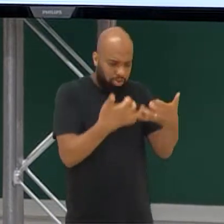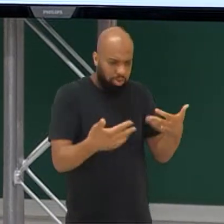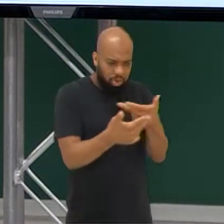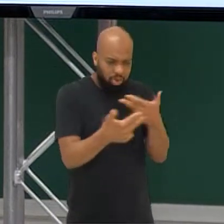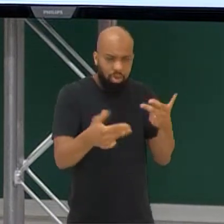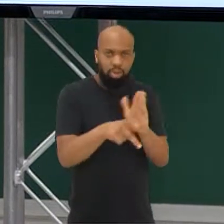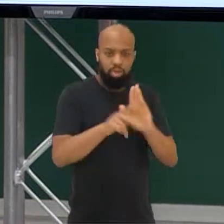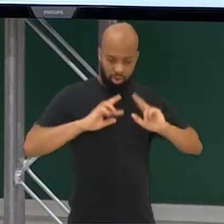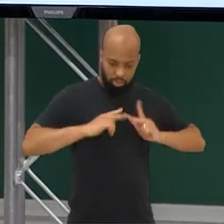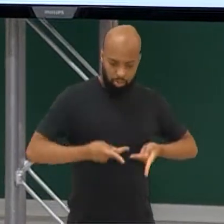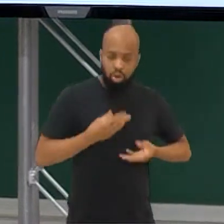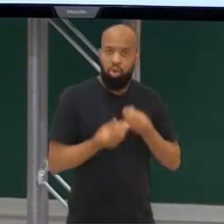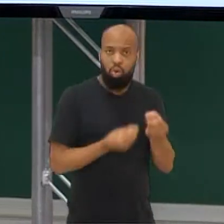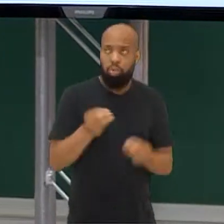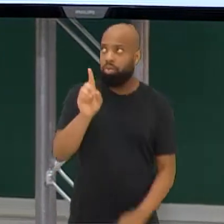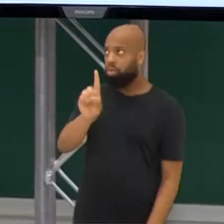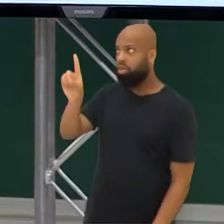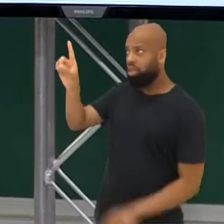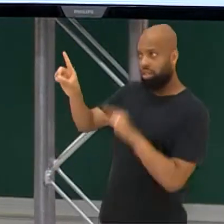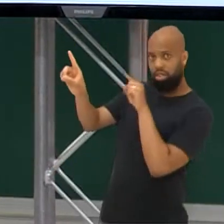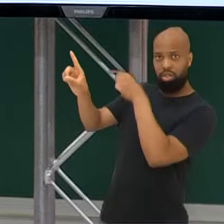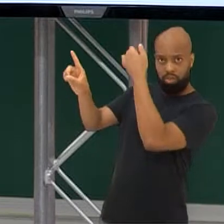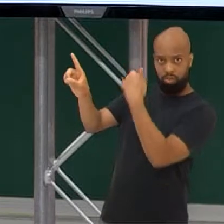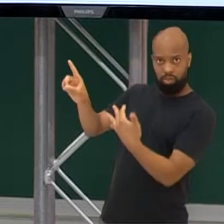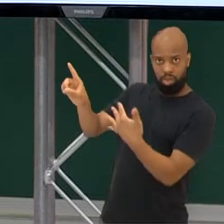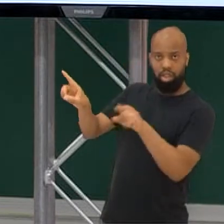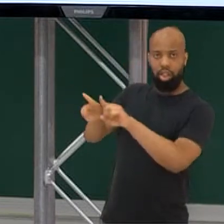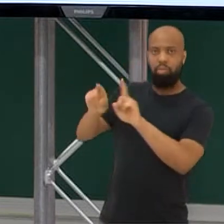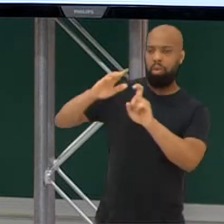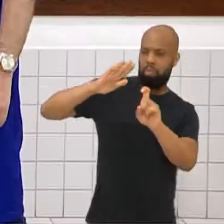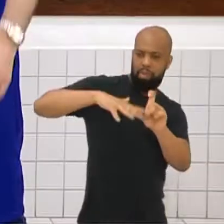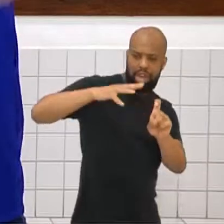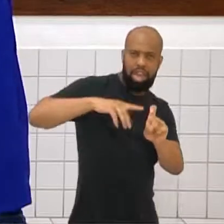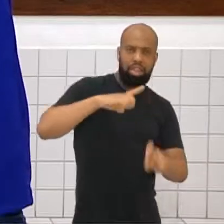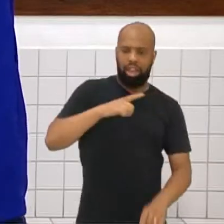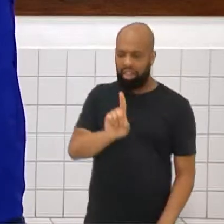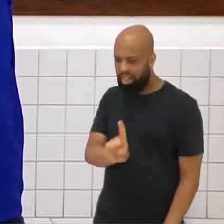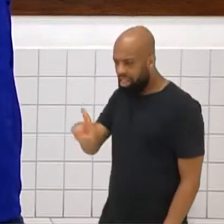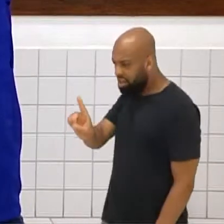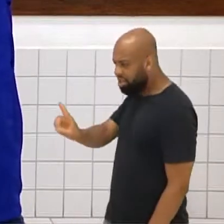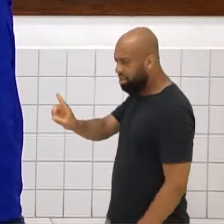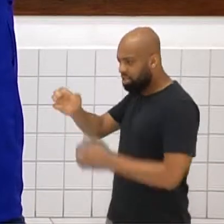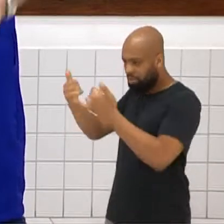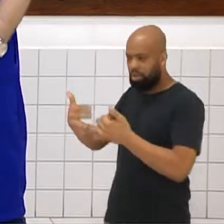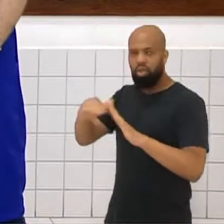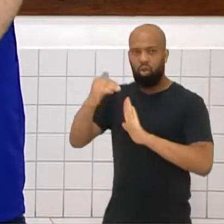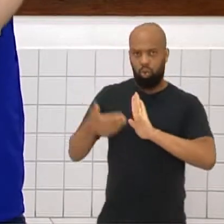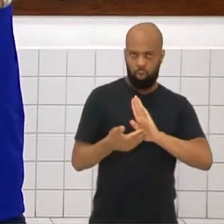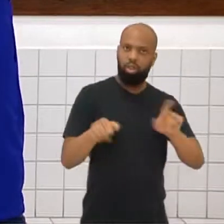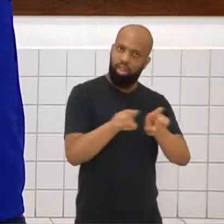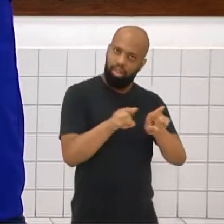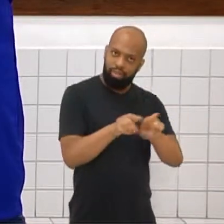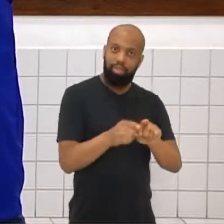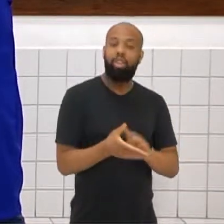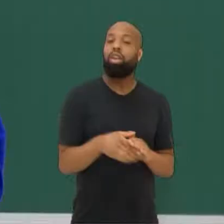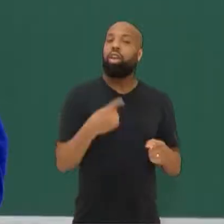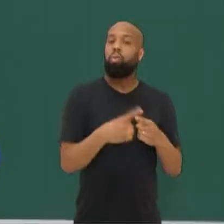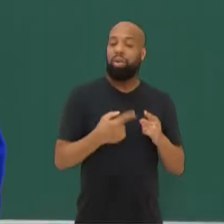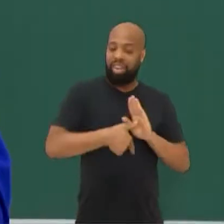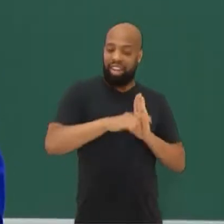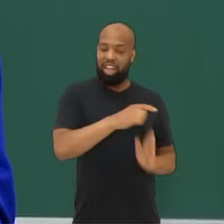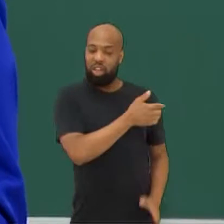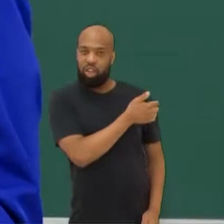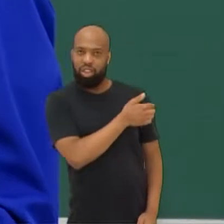questões da humanidade? Deus, os deuses, os mitos e por aí vai. Perfeito. No momento onde a gente não tinha, né, professor, uma